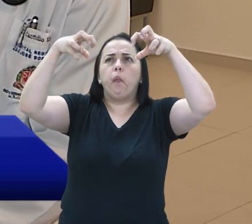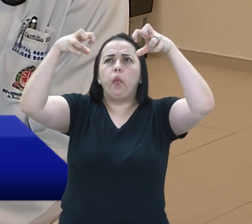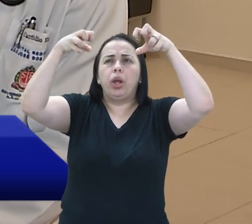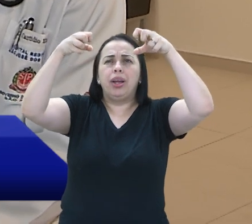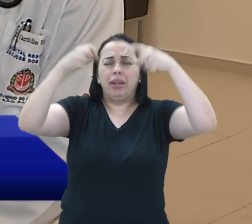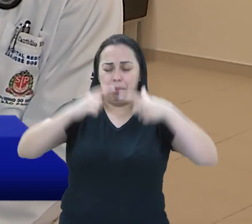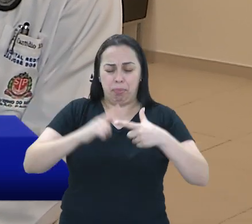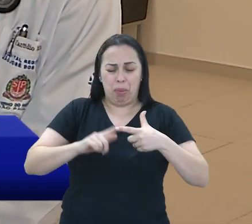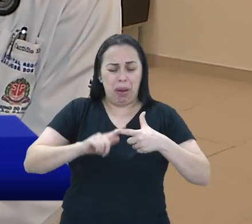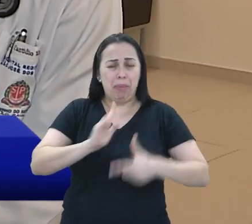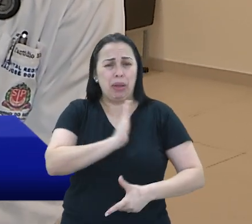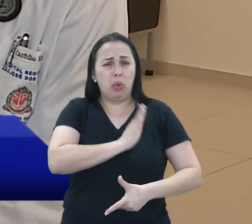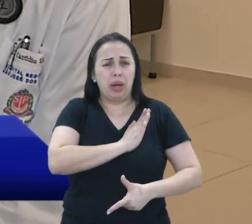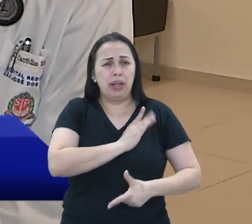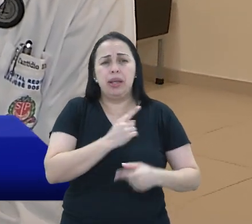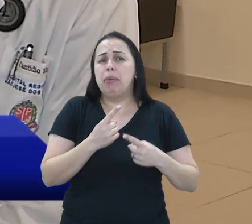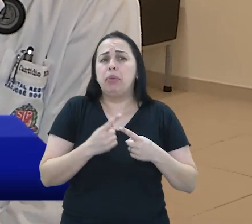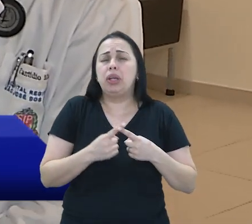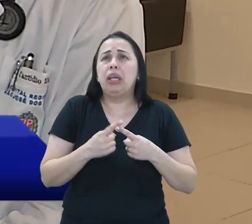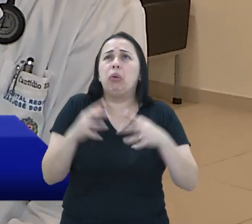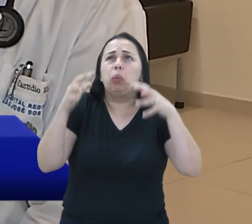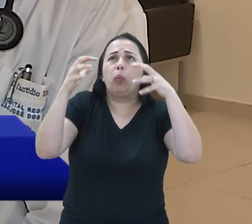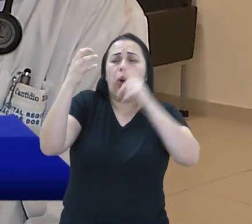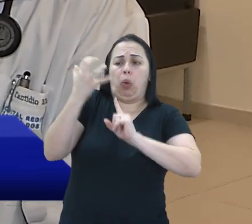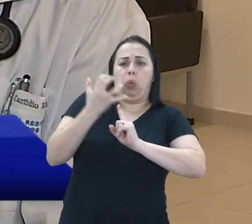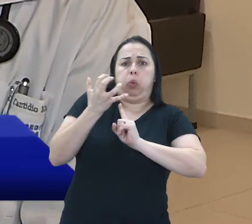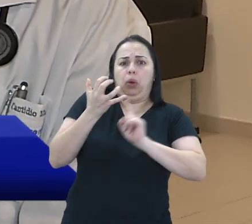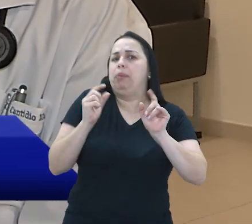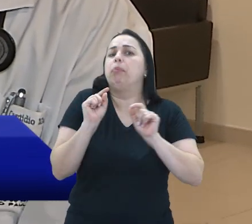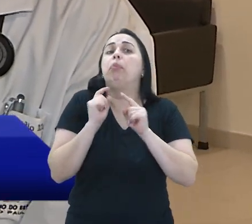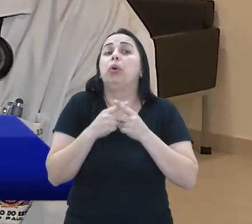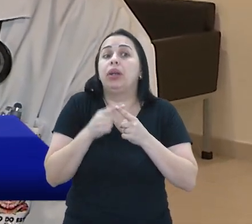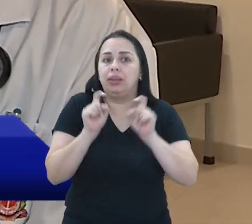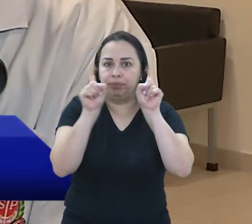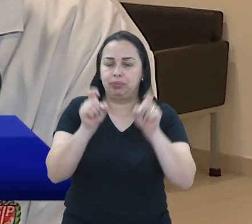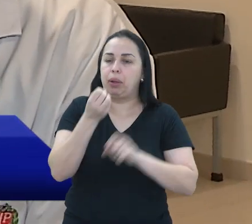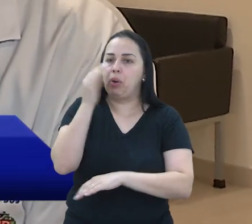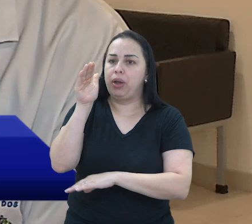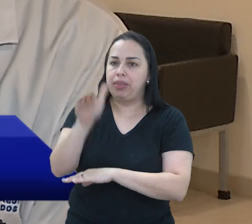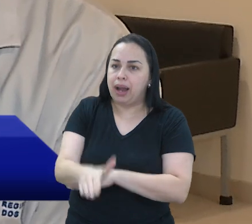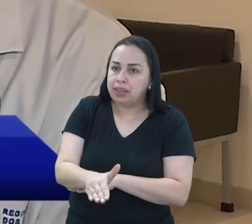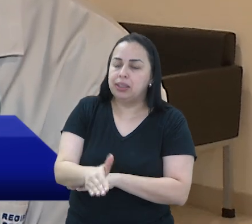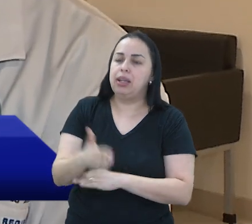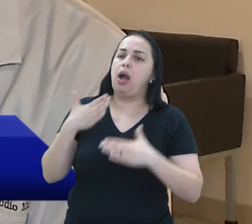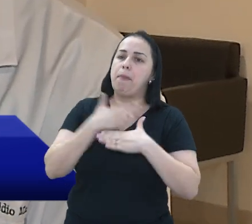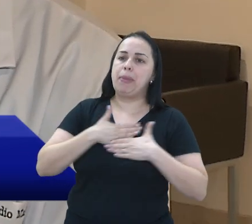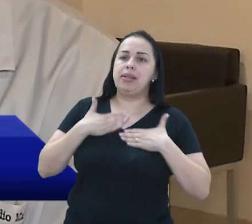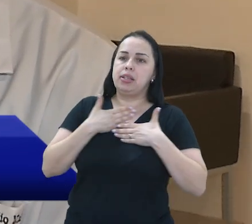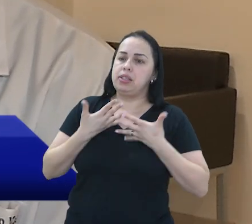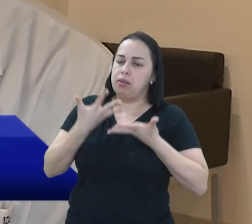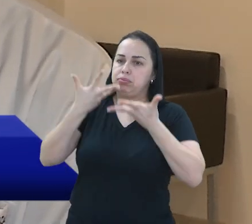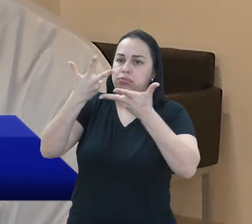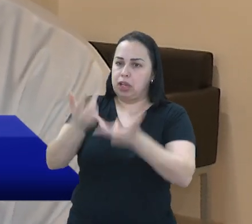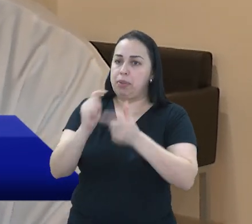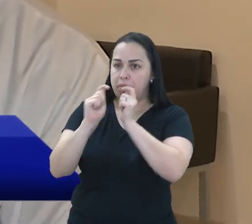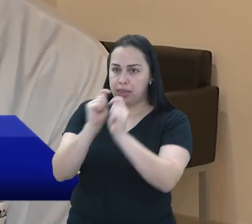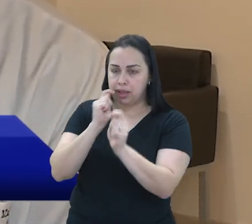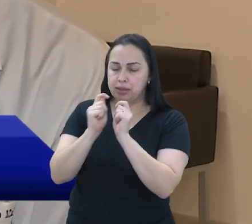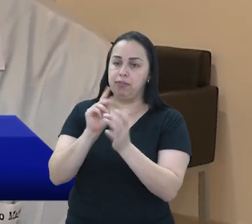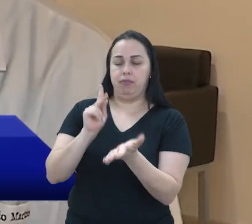para desenvolver esses problemas cardíacos e por que esse tempo seco impulsiona isso? Boa tarde, Paulo. É um prazer estar aqui com